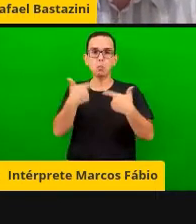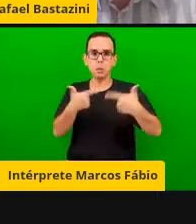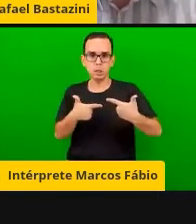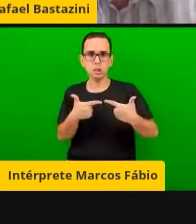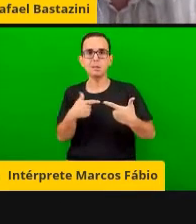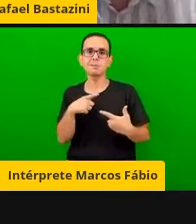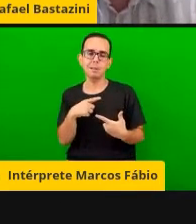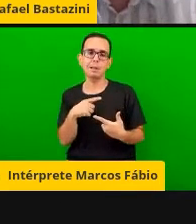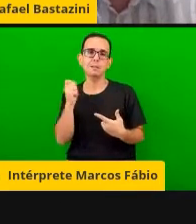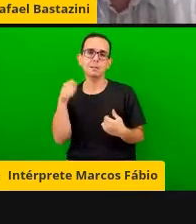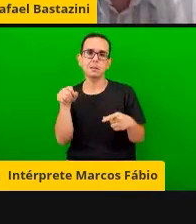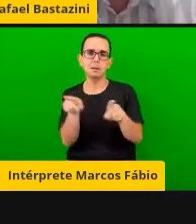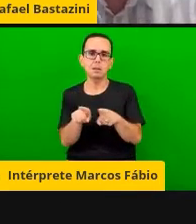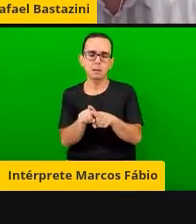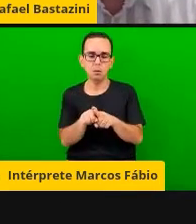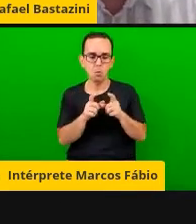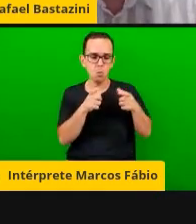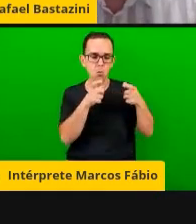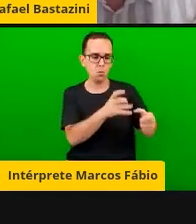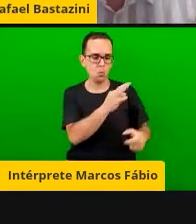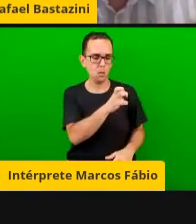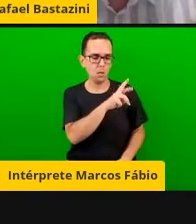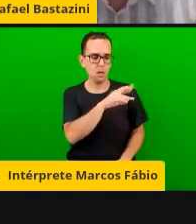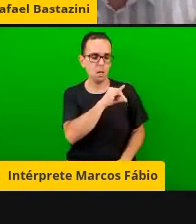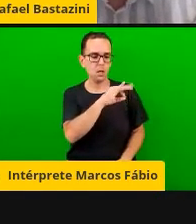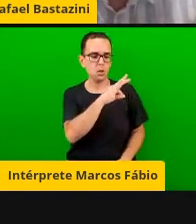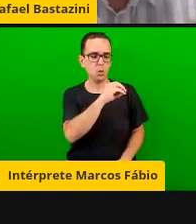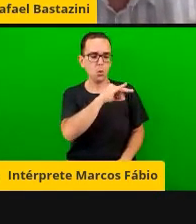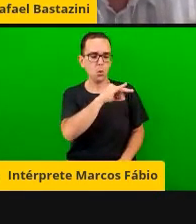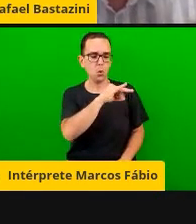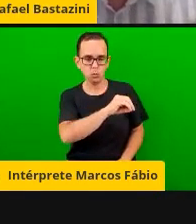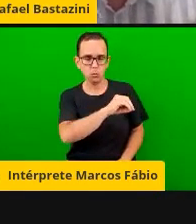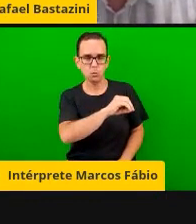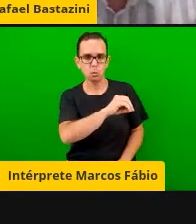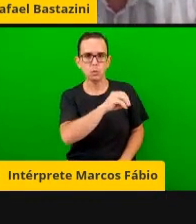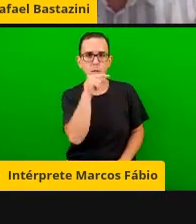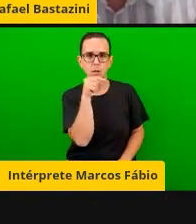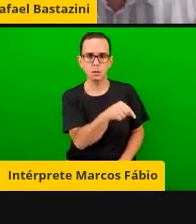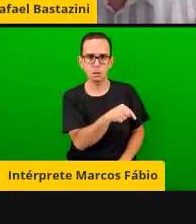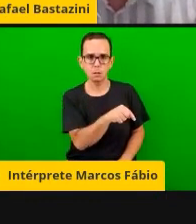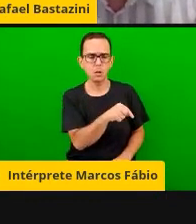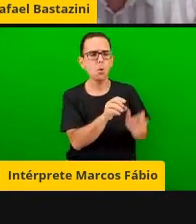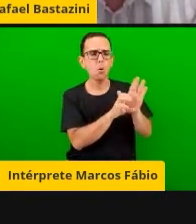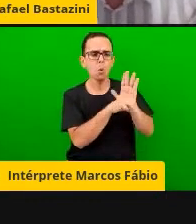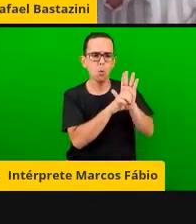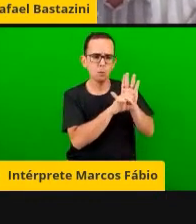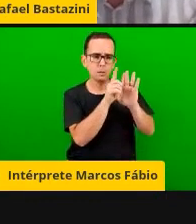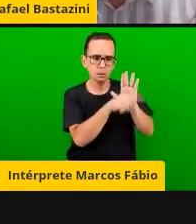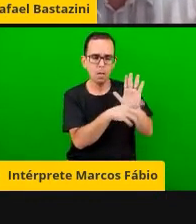A questão territorial, é de fundamental importância, então, mais uma vez, o território, o conceito de território, a importância da